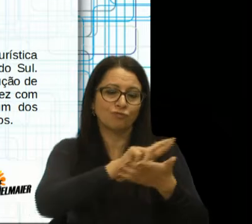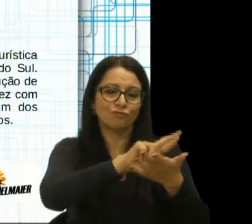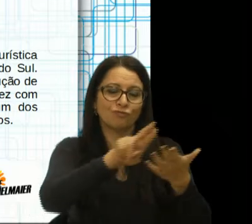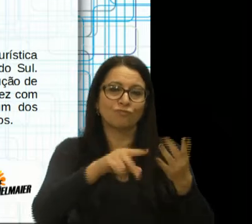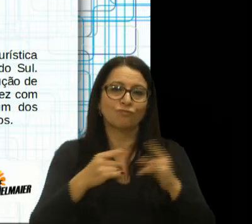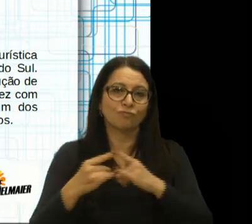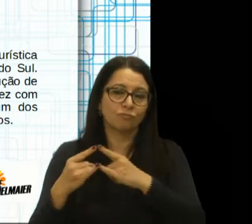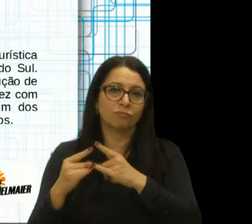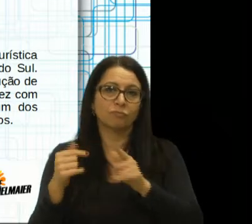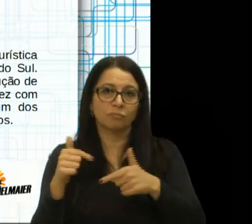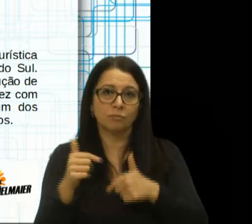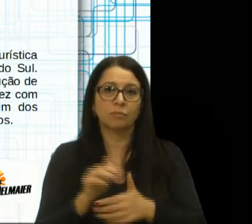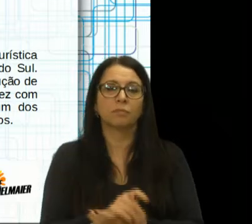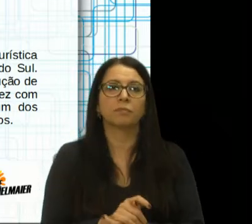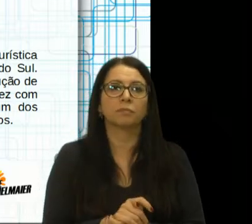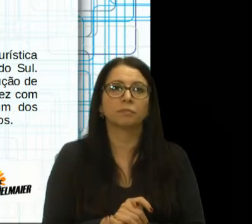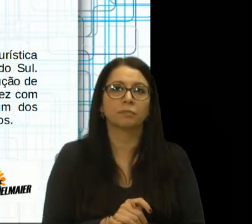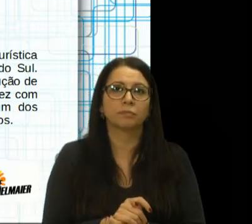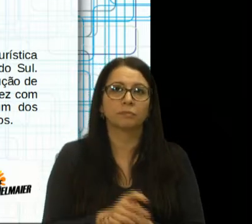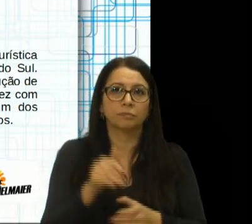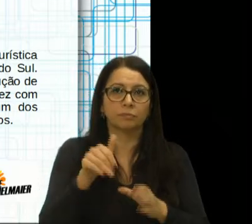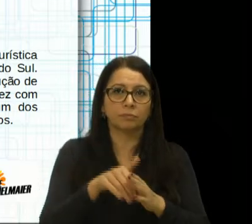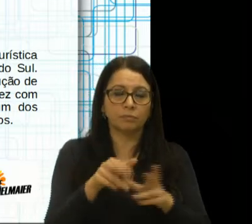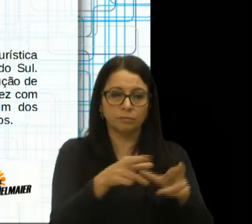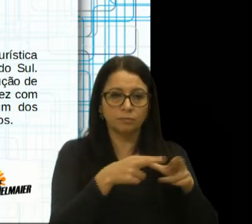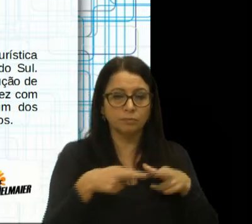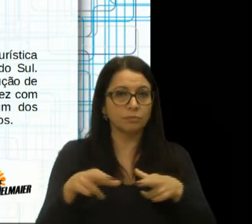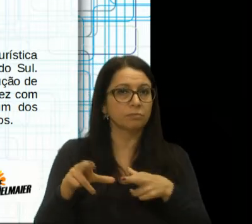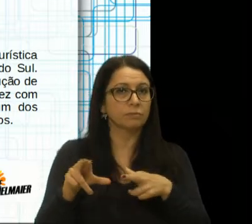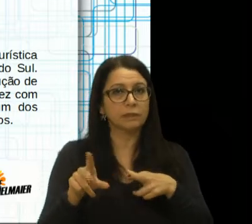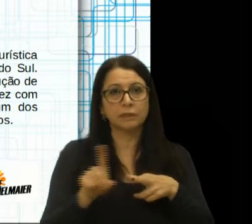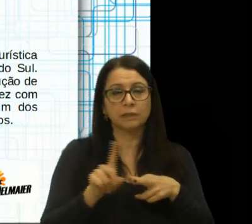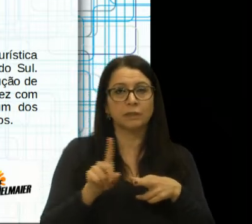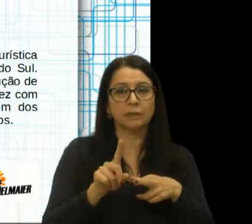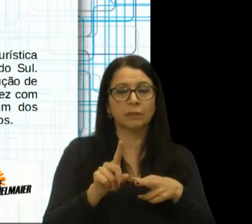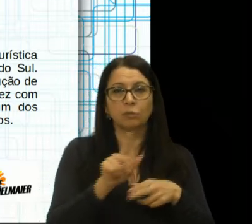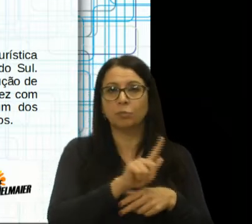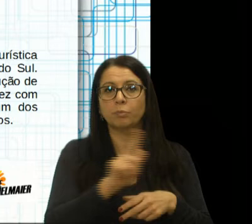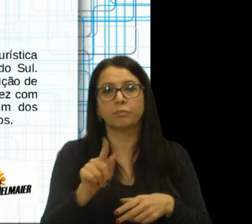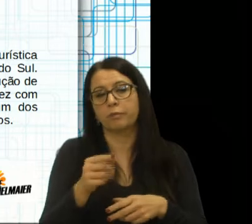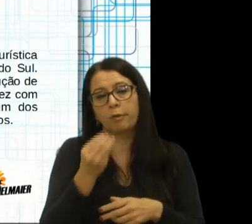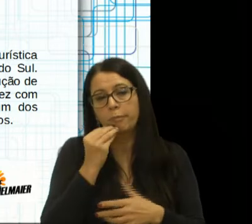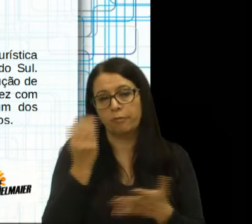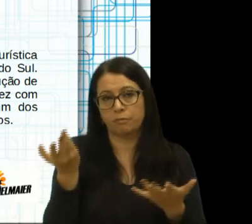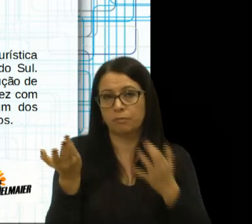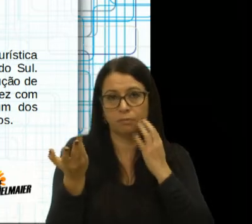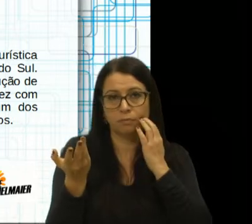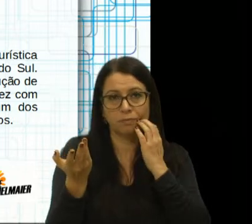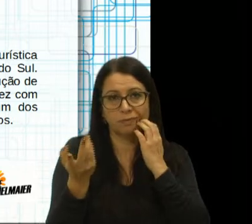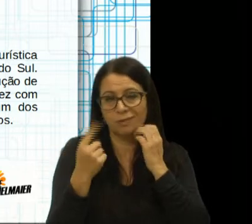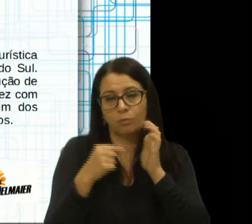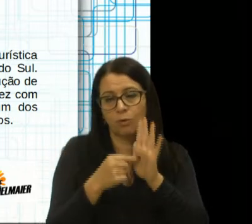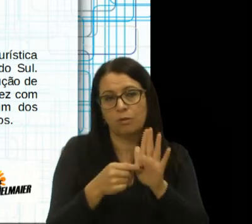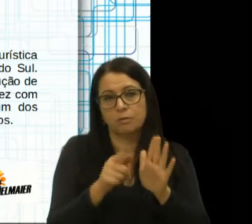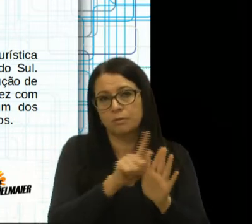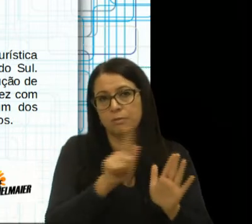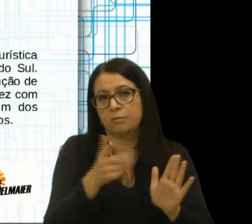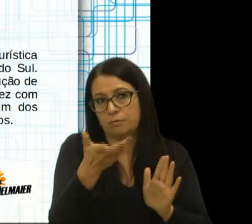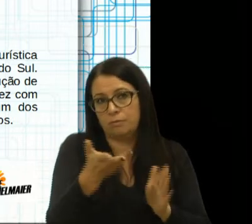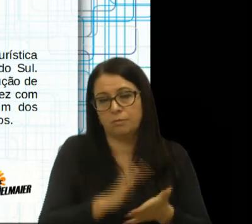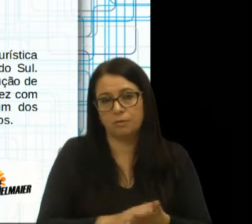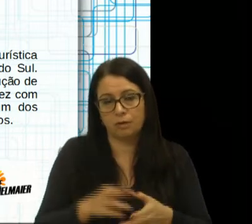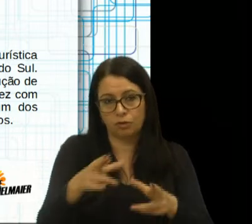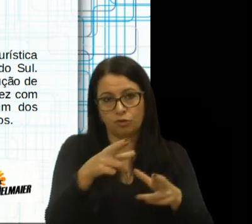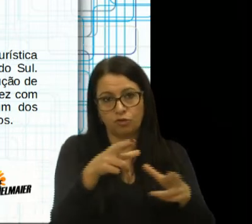órgãos que trabalham dentro da nossa região e não aparecem as hortênsias, por óbvio que não aparece. Né? A